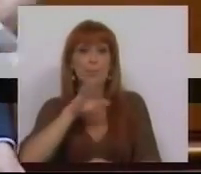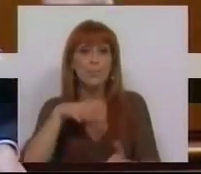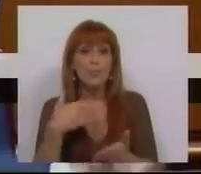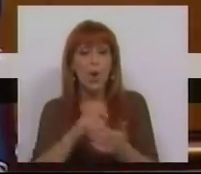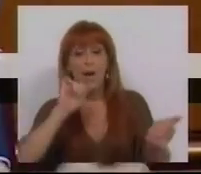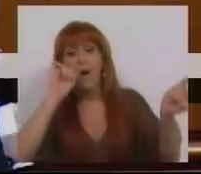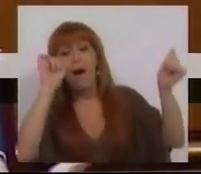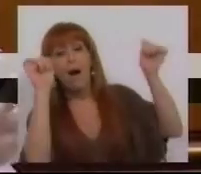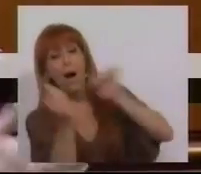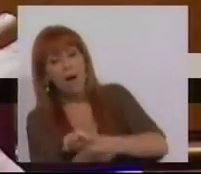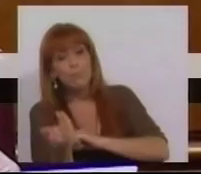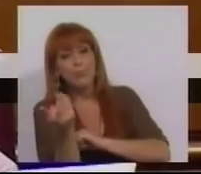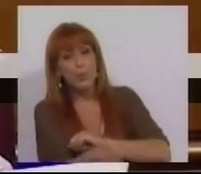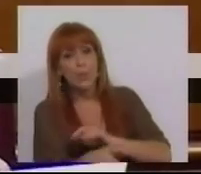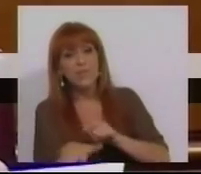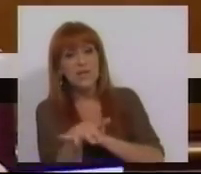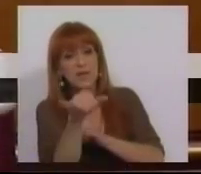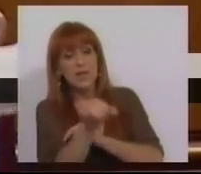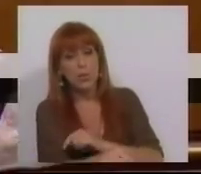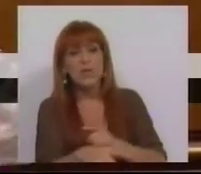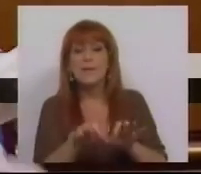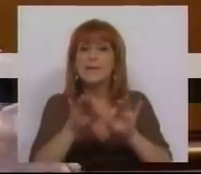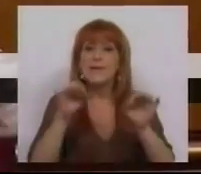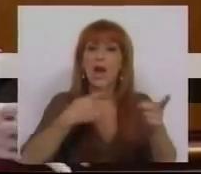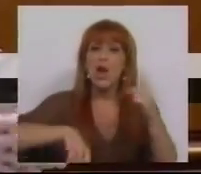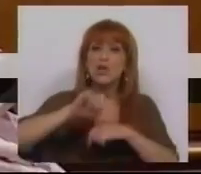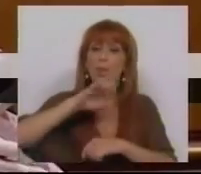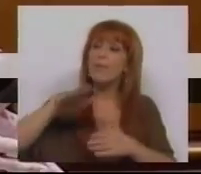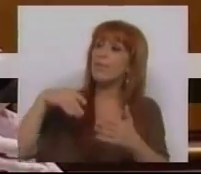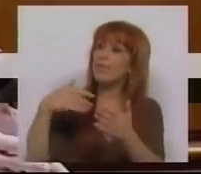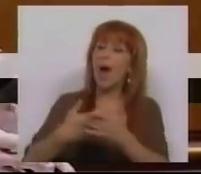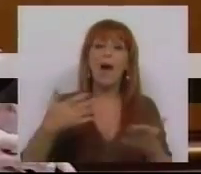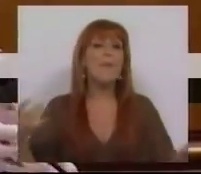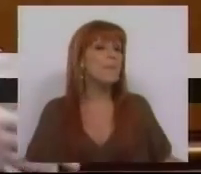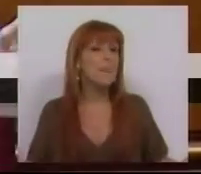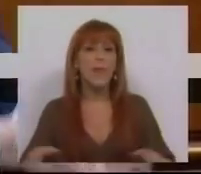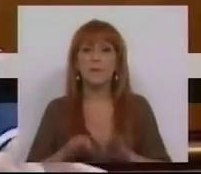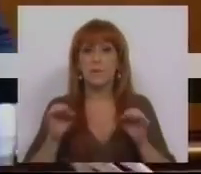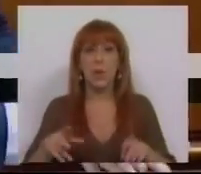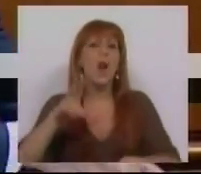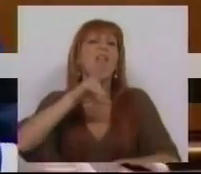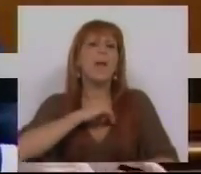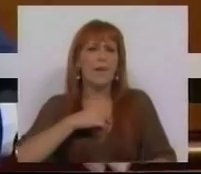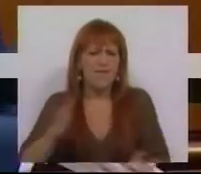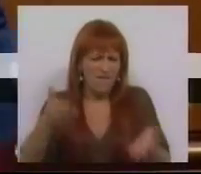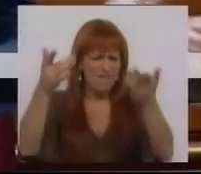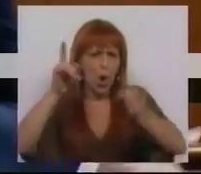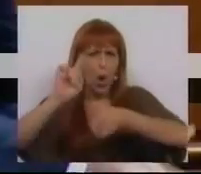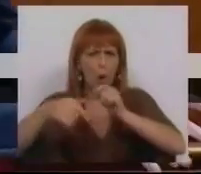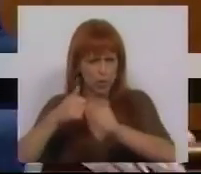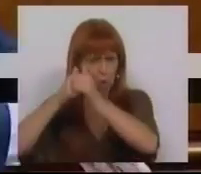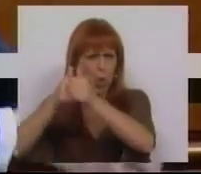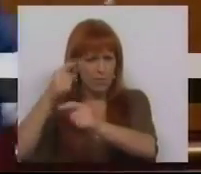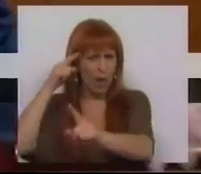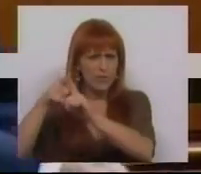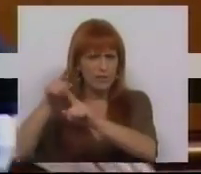poder inverter essa tendência, essa situação, de modo a que nós pudéssemos deixar como prémio e incentivo àqueles que